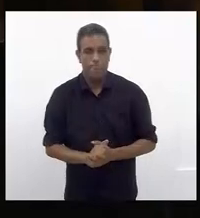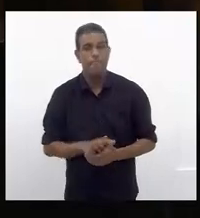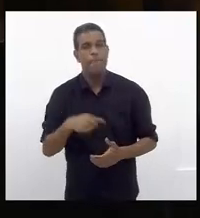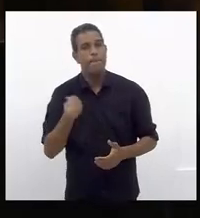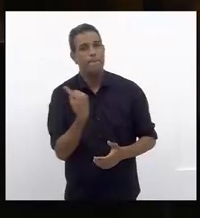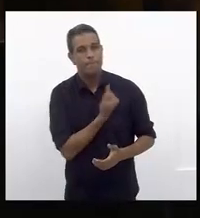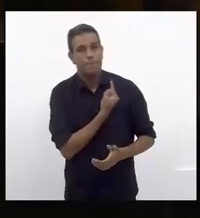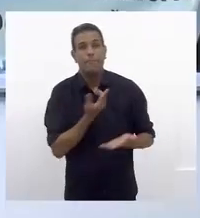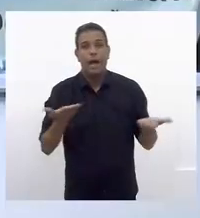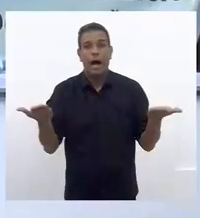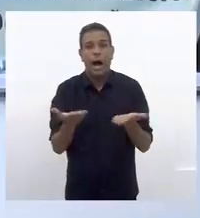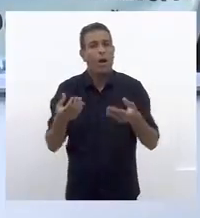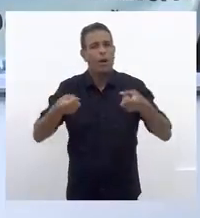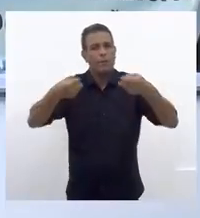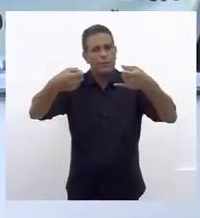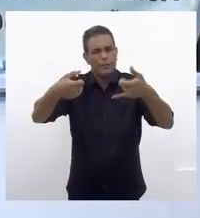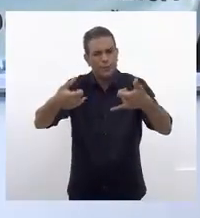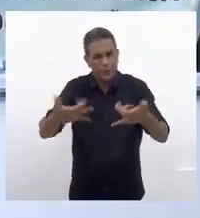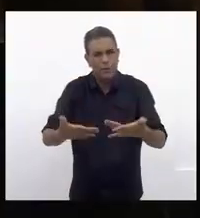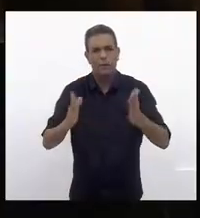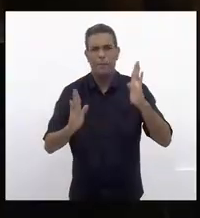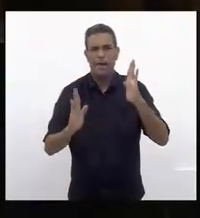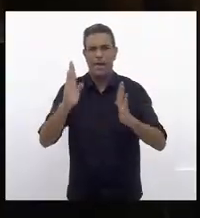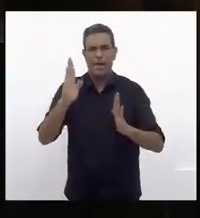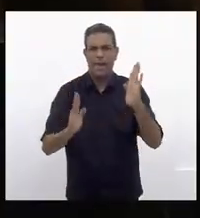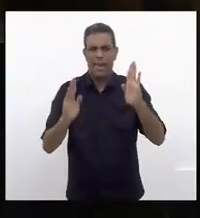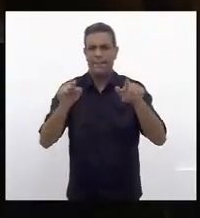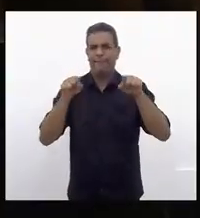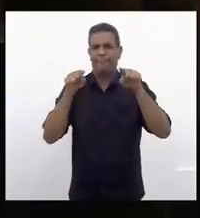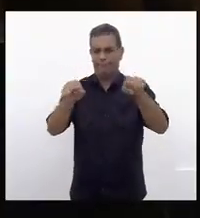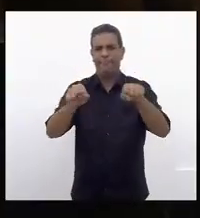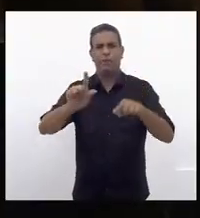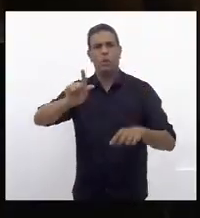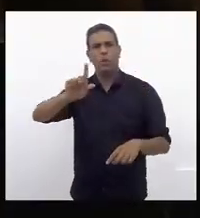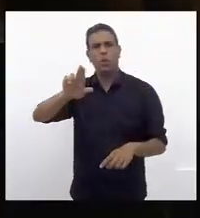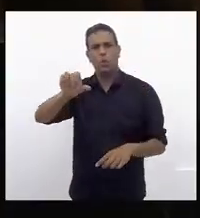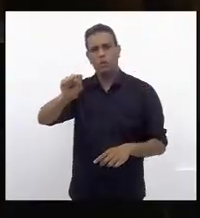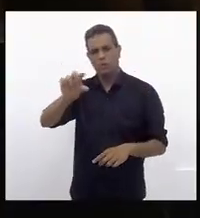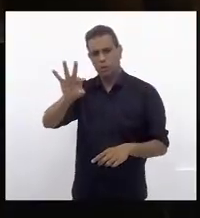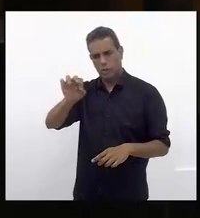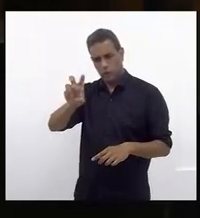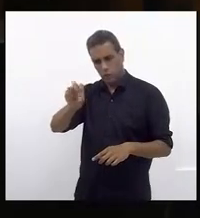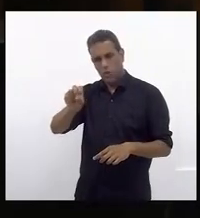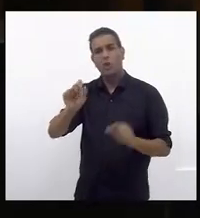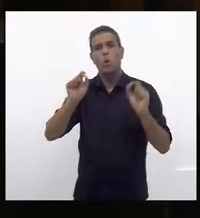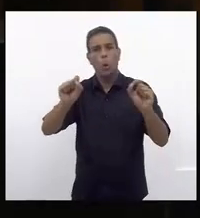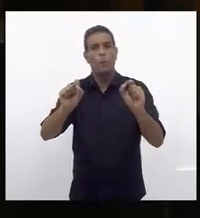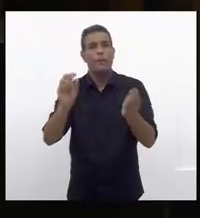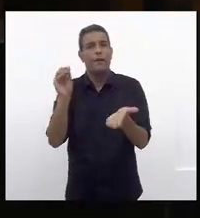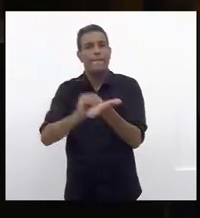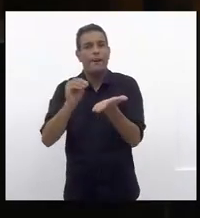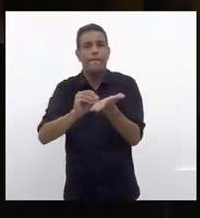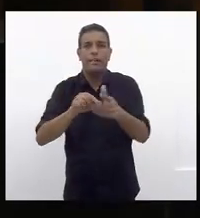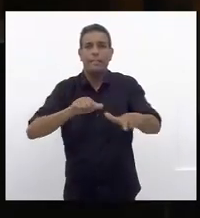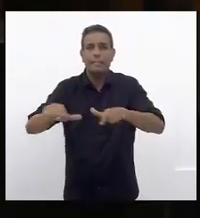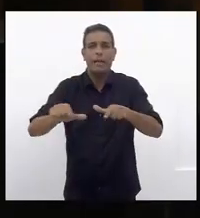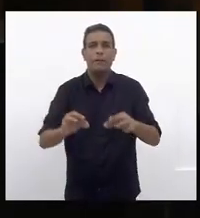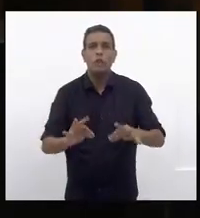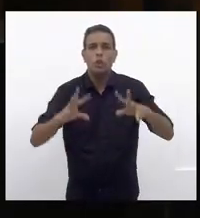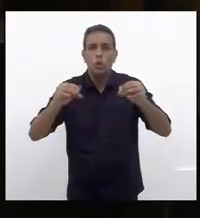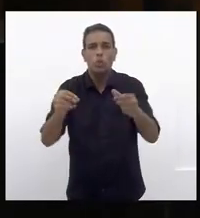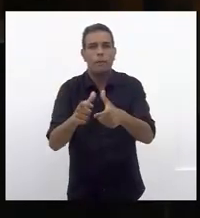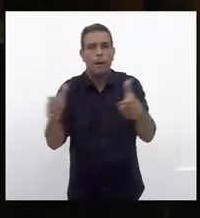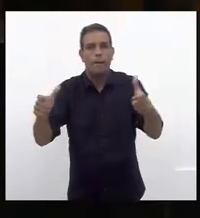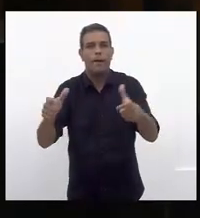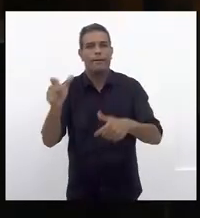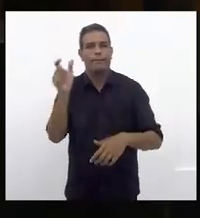gente está falando de um momento, deputado Gustavo Schmidt, onde o desemprego bate a porta da nossa